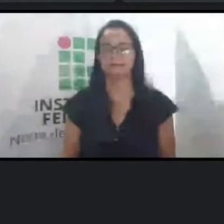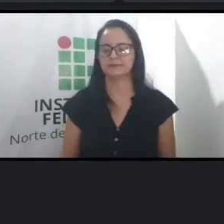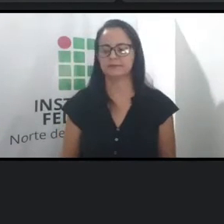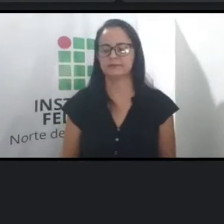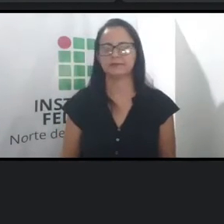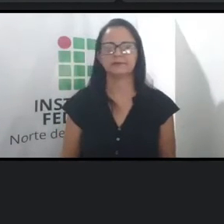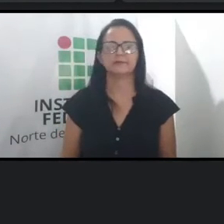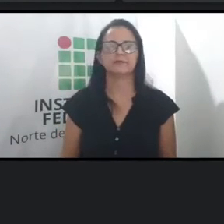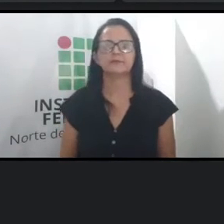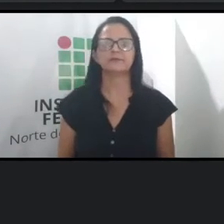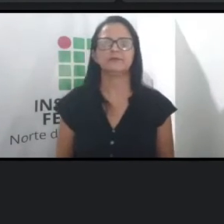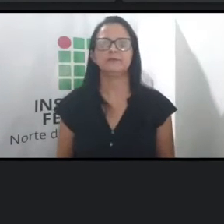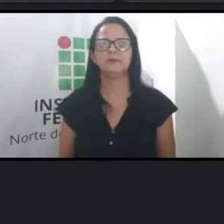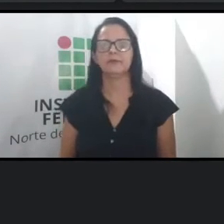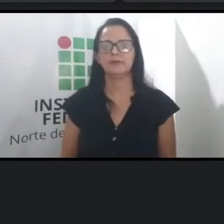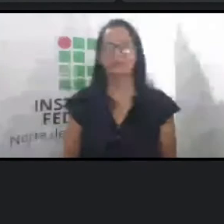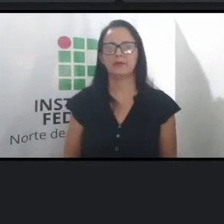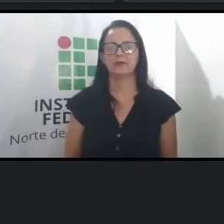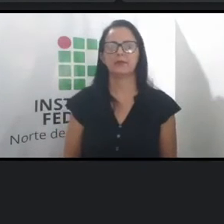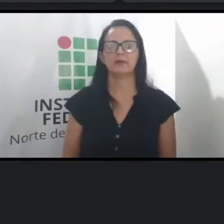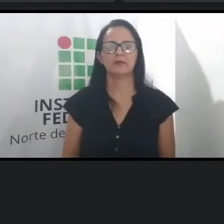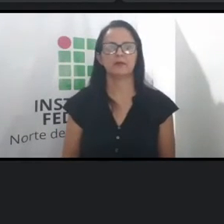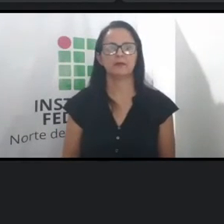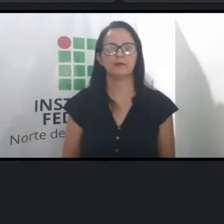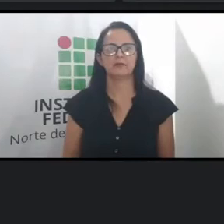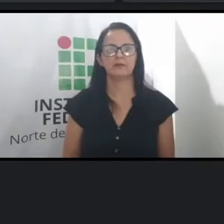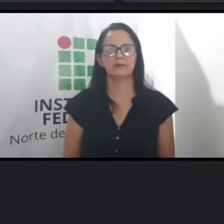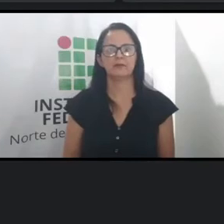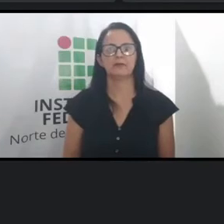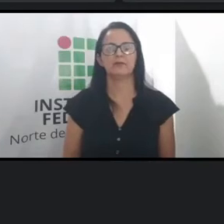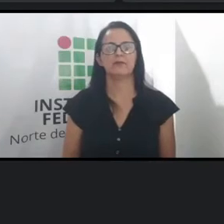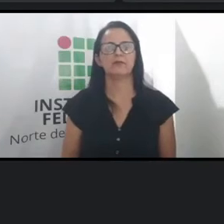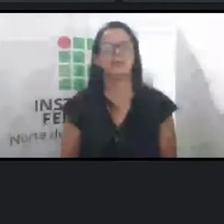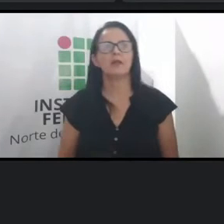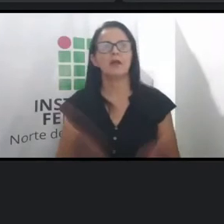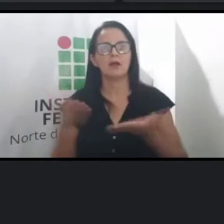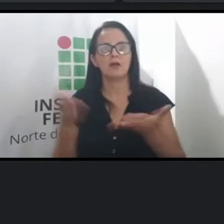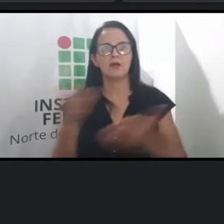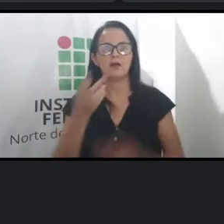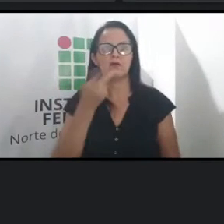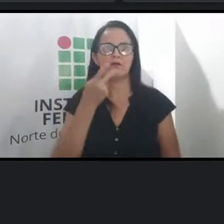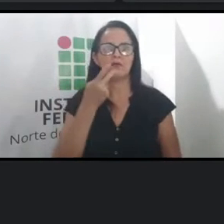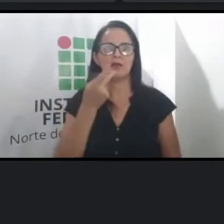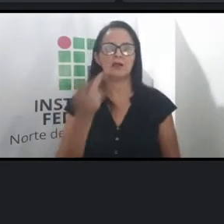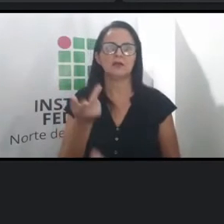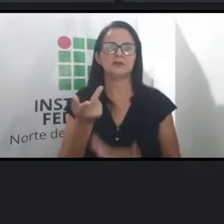Vou falar um pouquinho agora de descarga atmosférica. Sabemos que a descarga atmosférica,